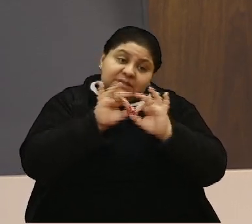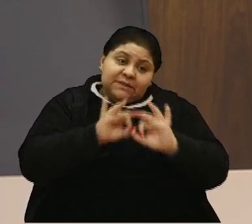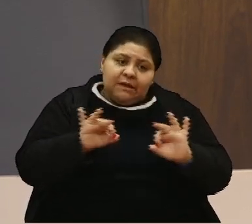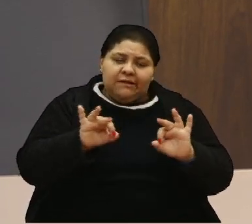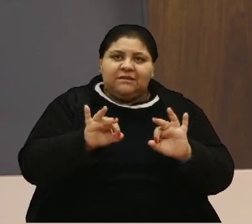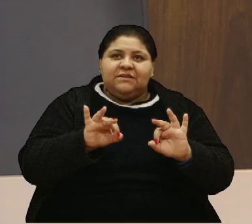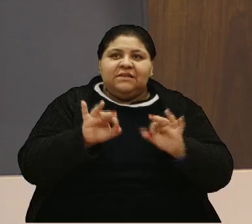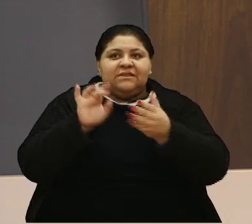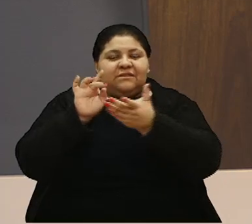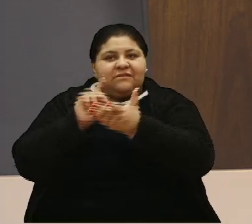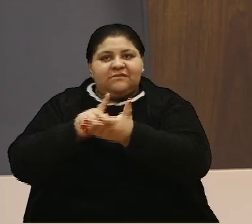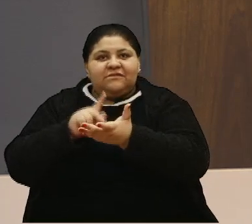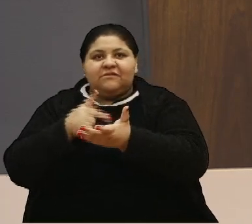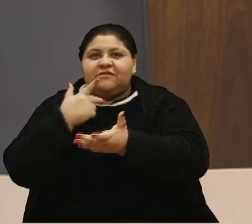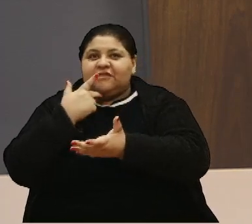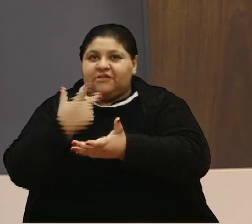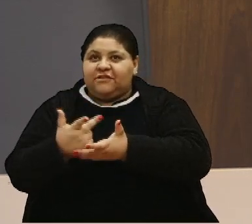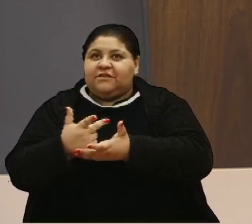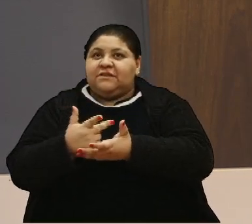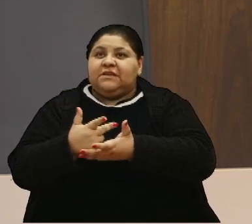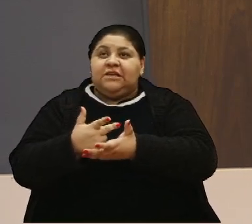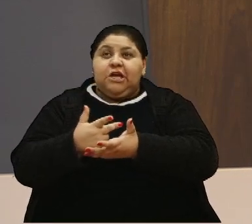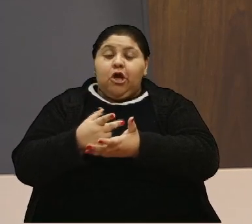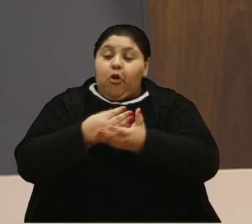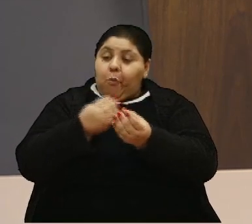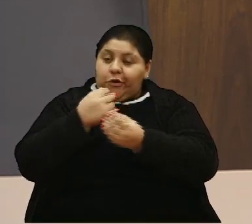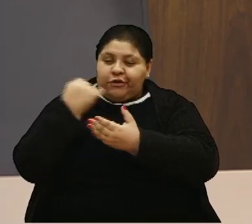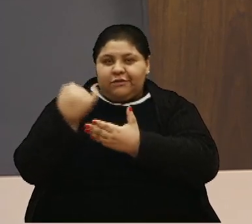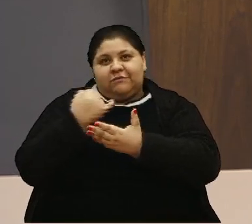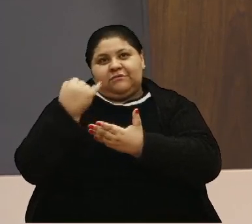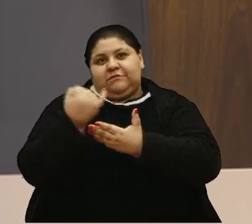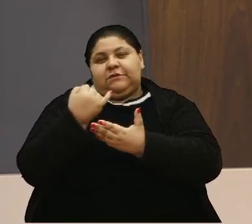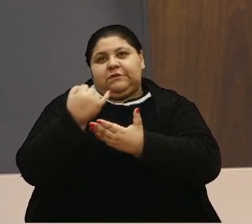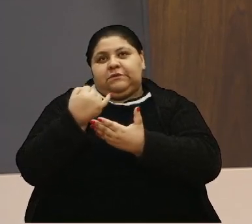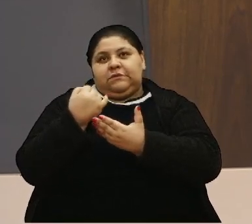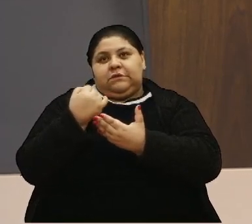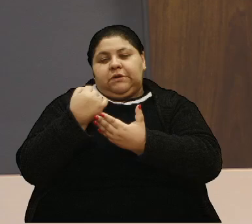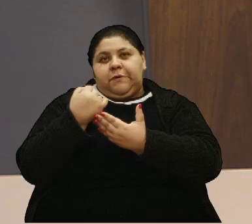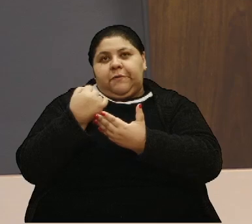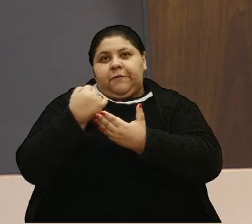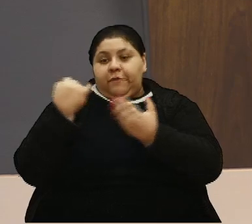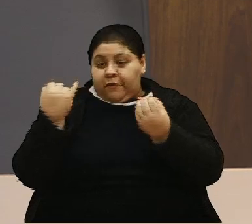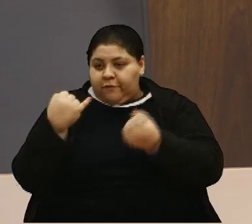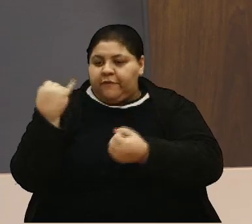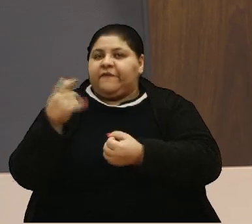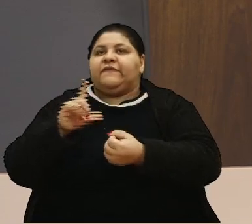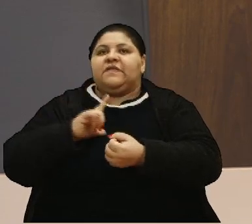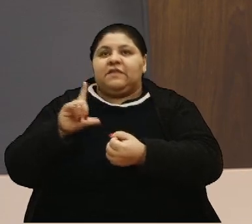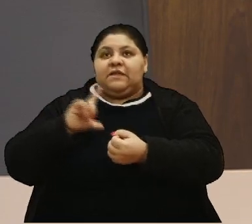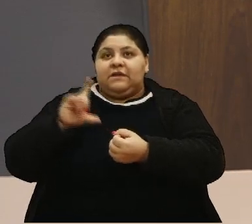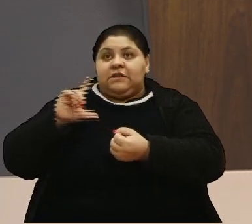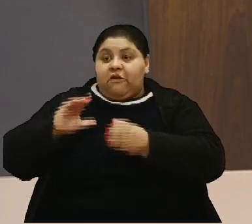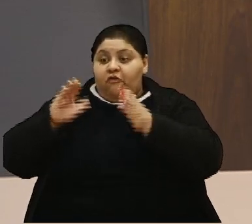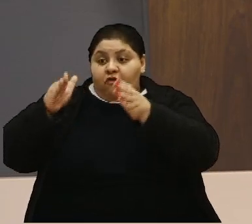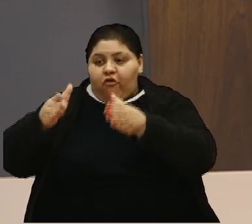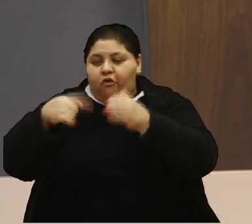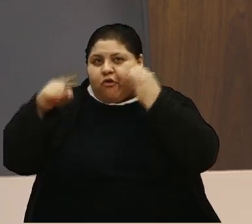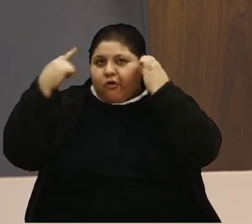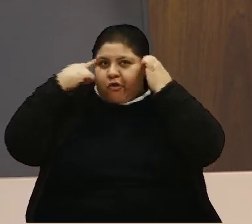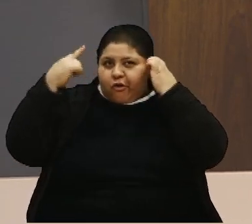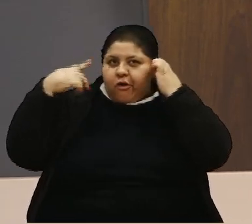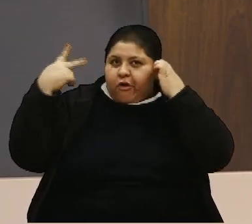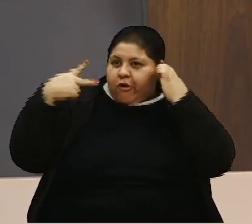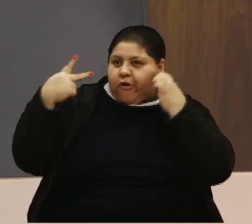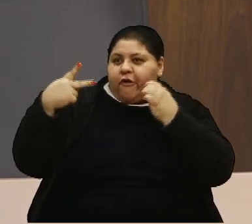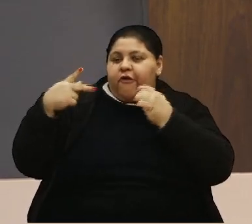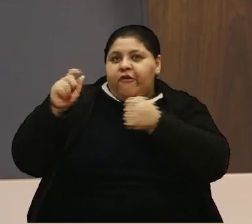gente, na verdade, está falando de algo muito significativo, algo muito importante e que tem que ser central. A gente pensa que política